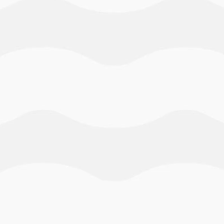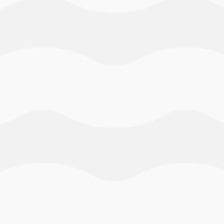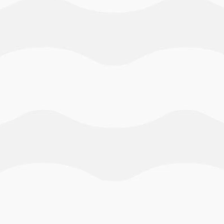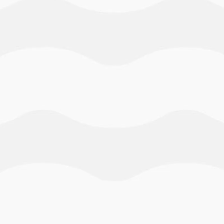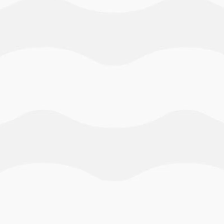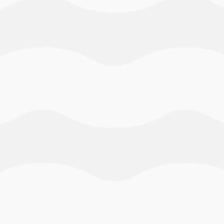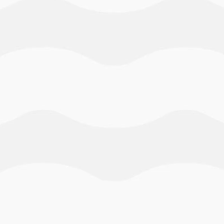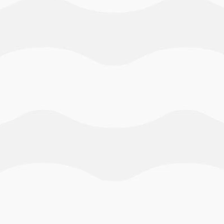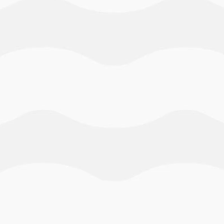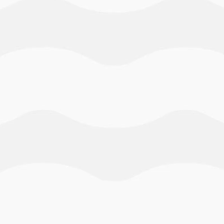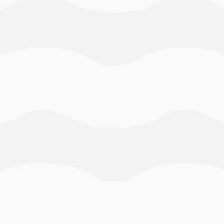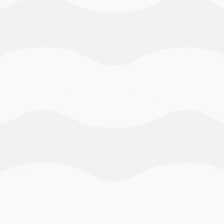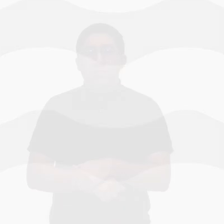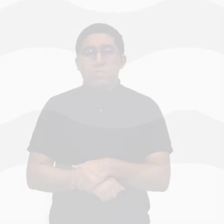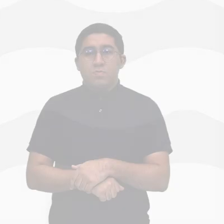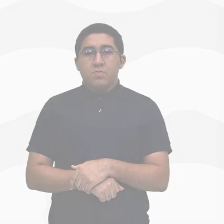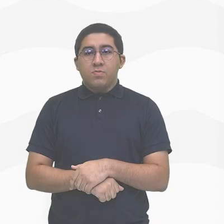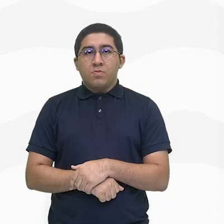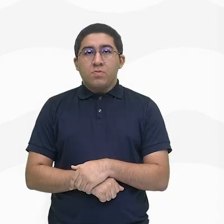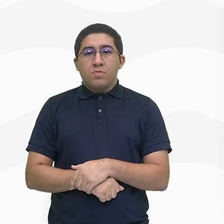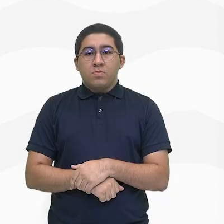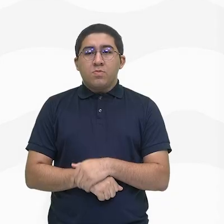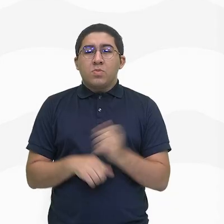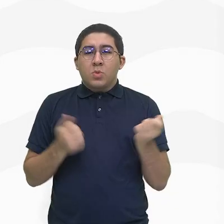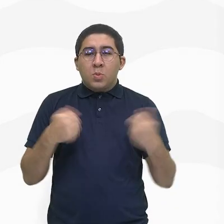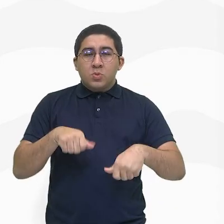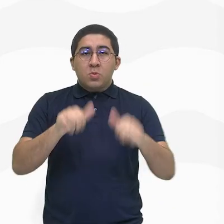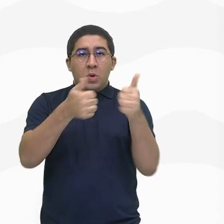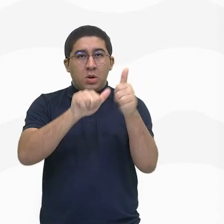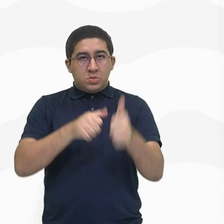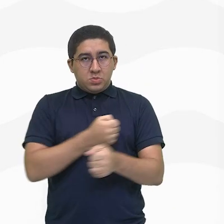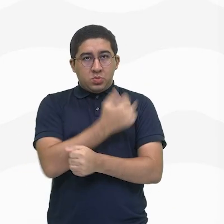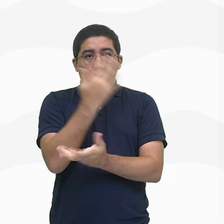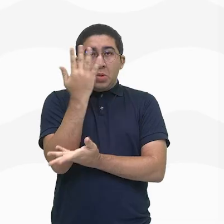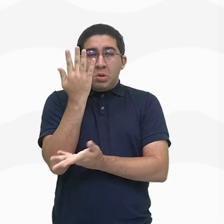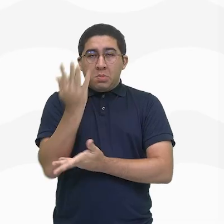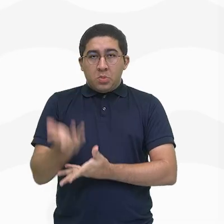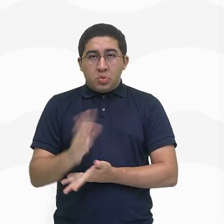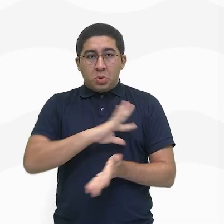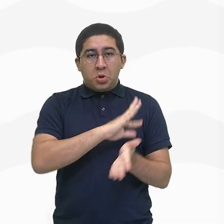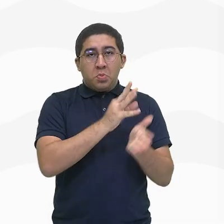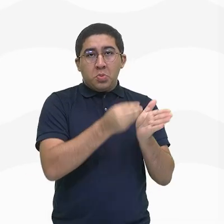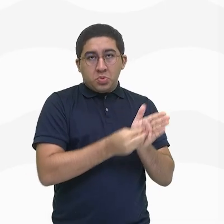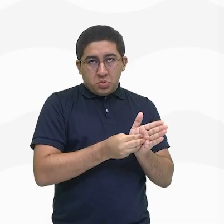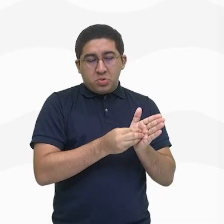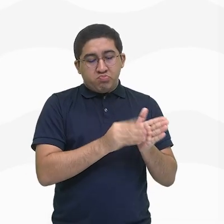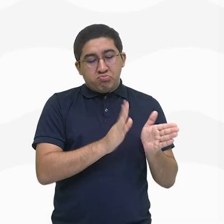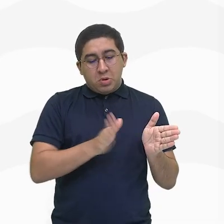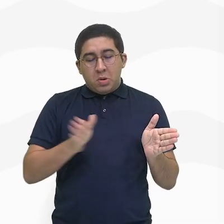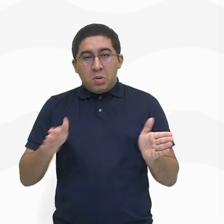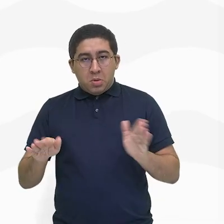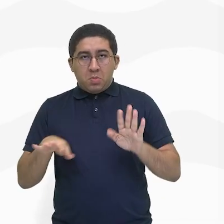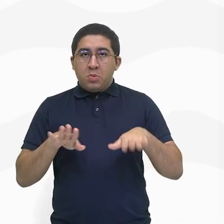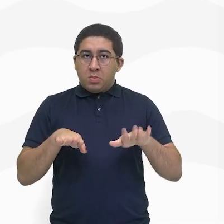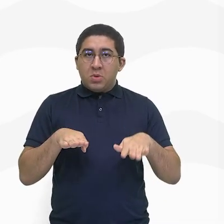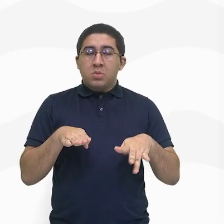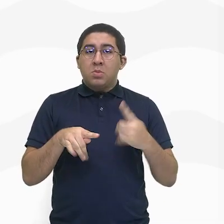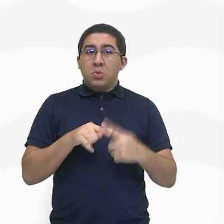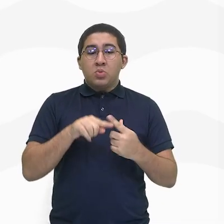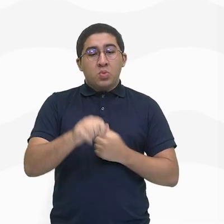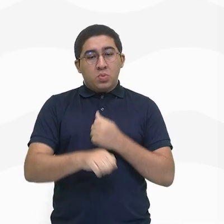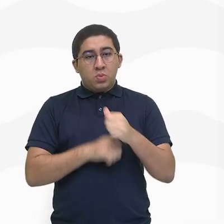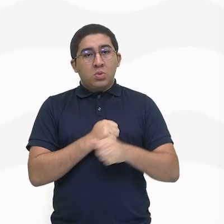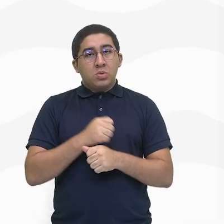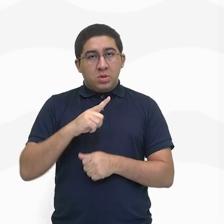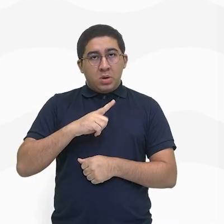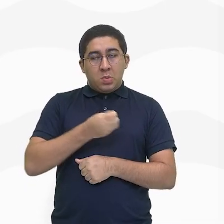uma determinada área desmatada. Vejam aqui com a gente essa informação. O Instituto de Pesquisas